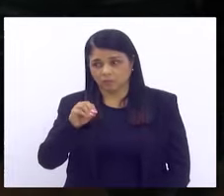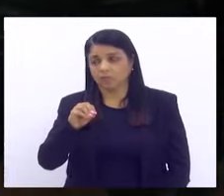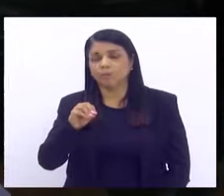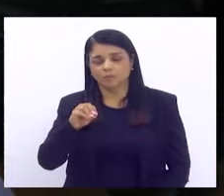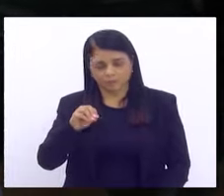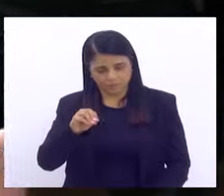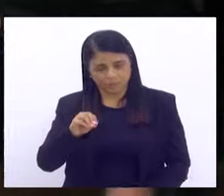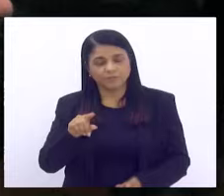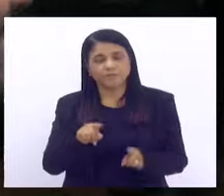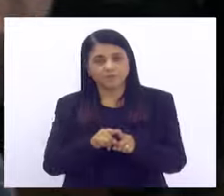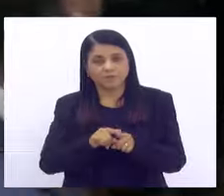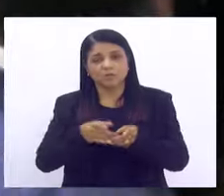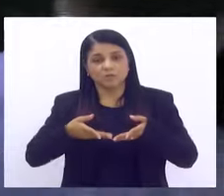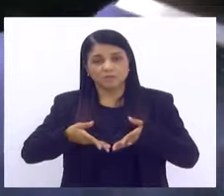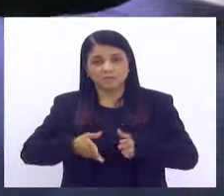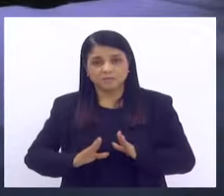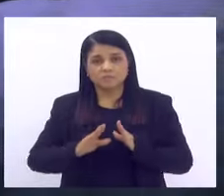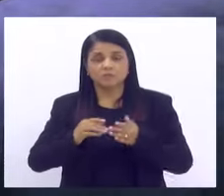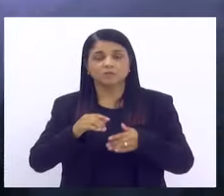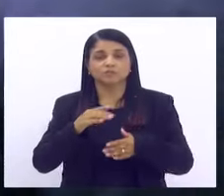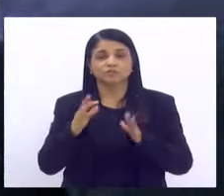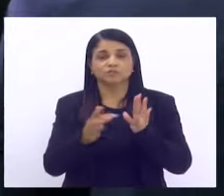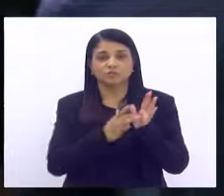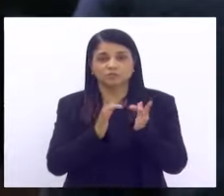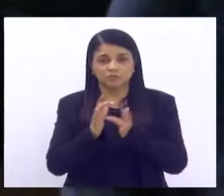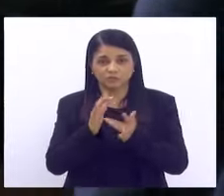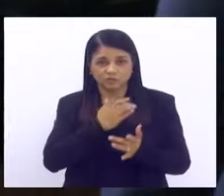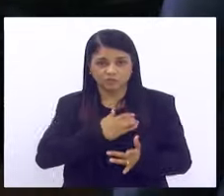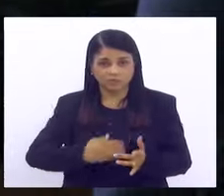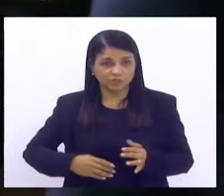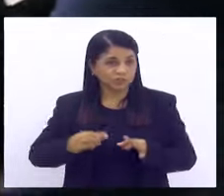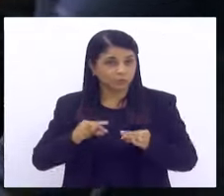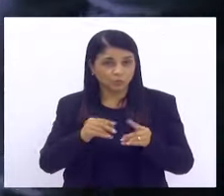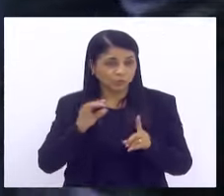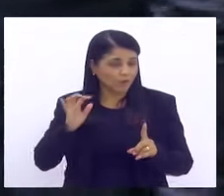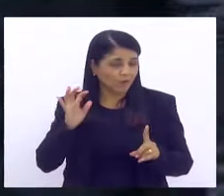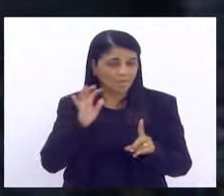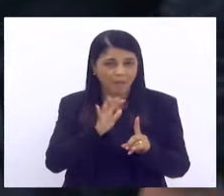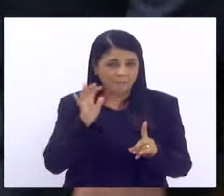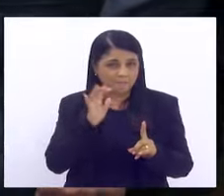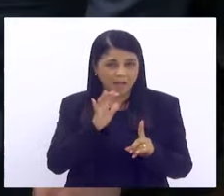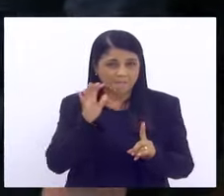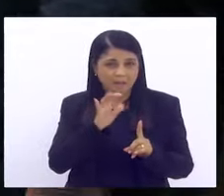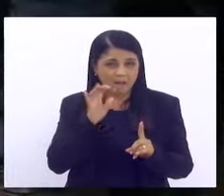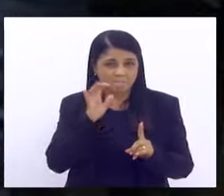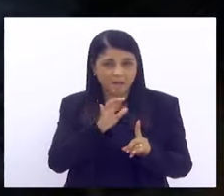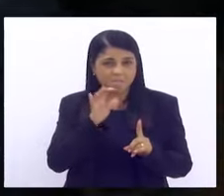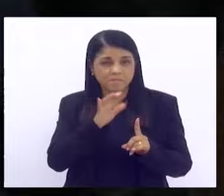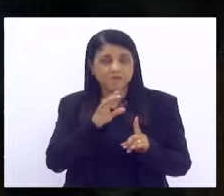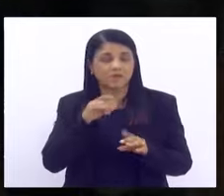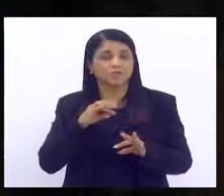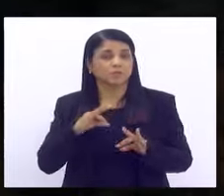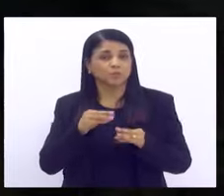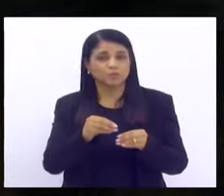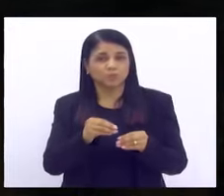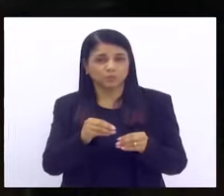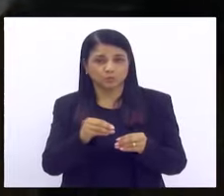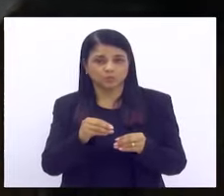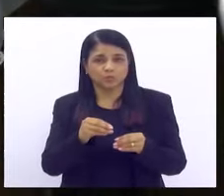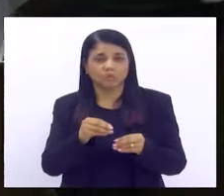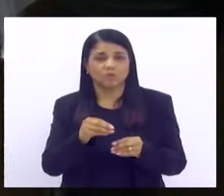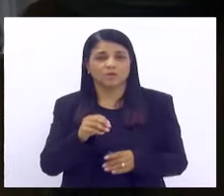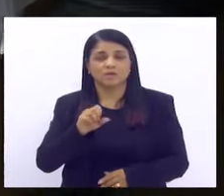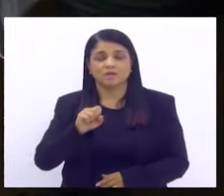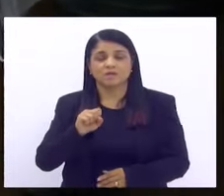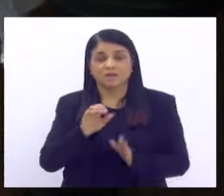o nascimento de Cristo, ela ataca tudo aquilo que nós mais amamos no cristianismo, ela ataca a